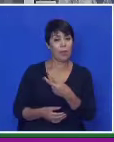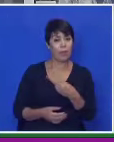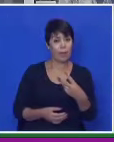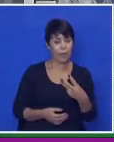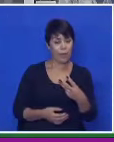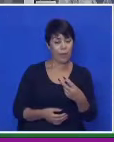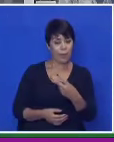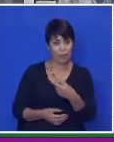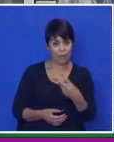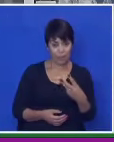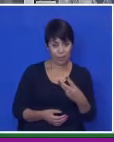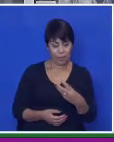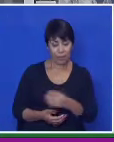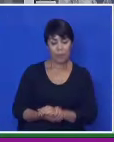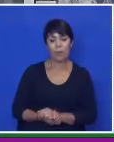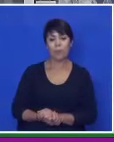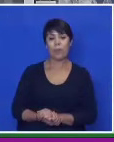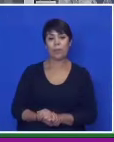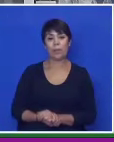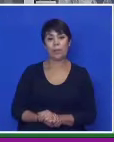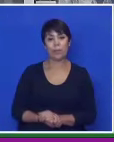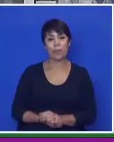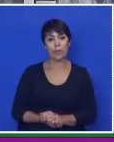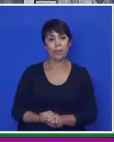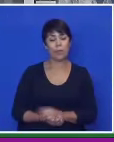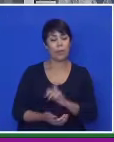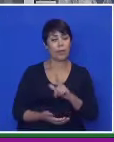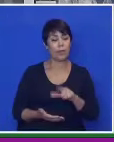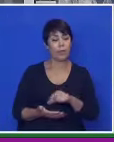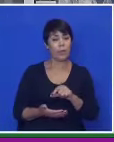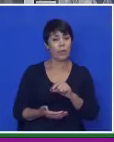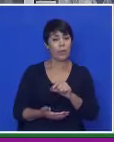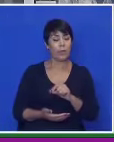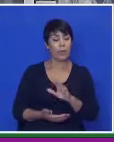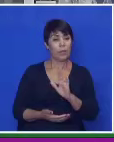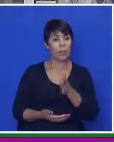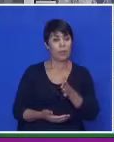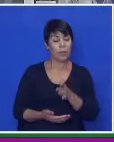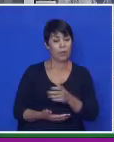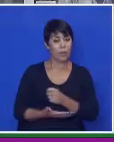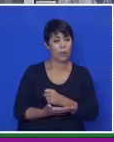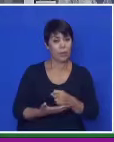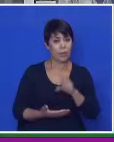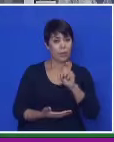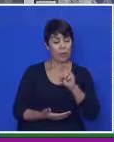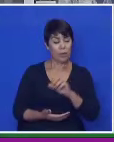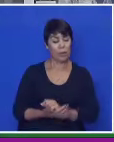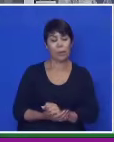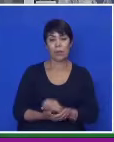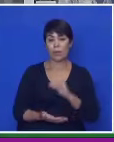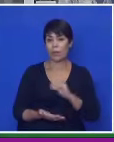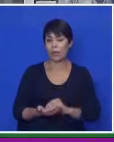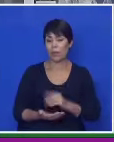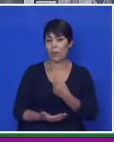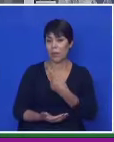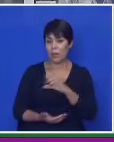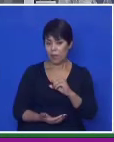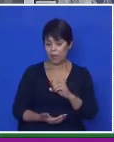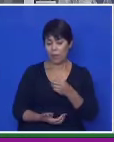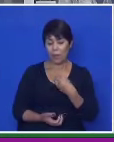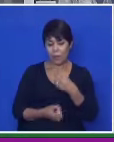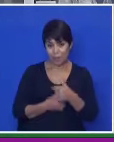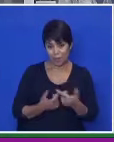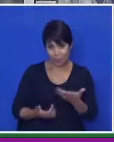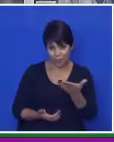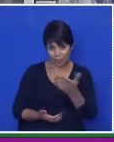23. Verde 23. Foram sorteados 5 números. Faltam 10. Boa sorte